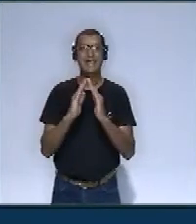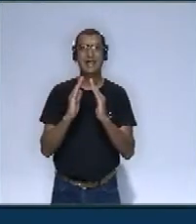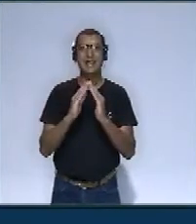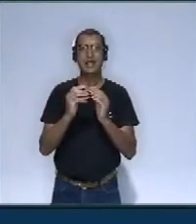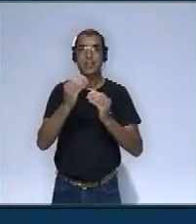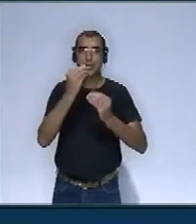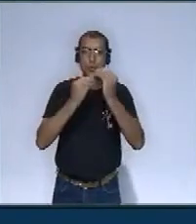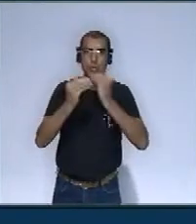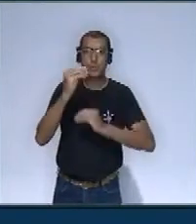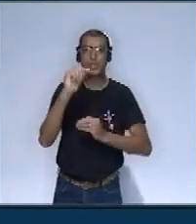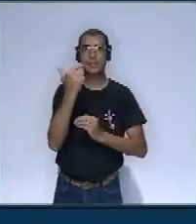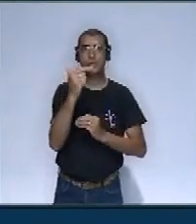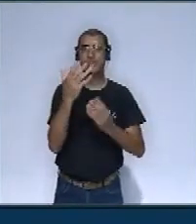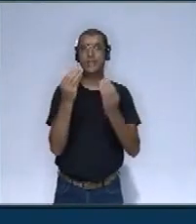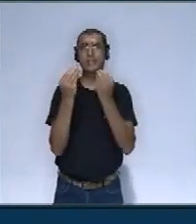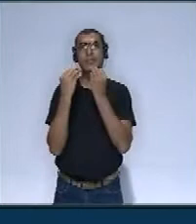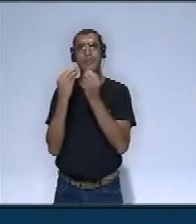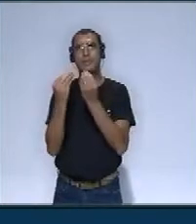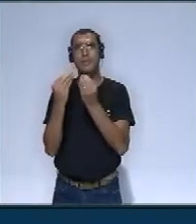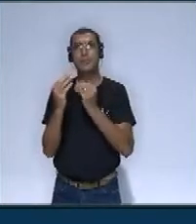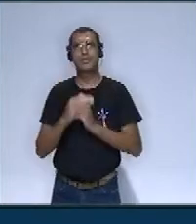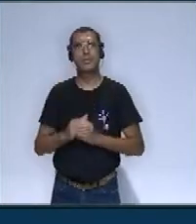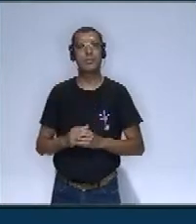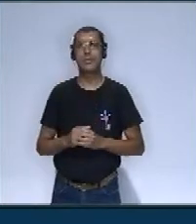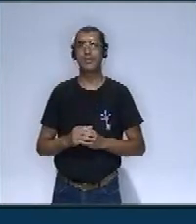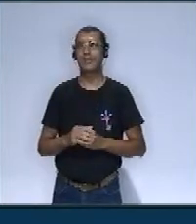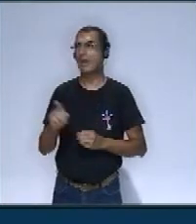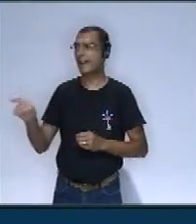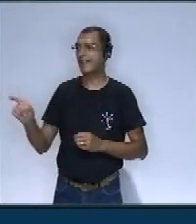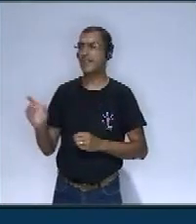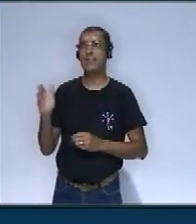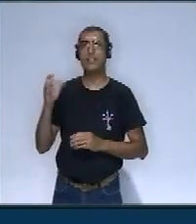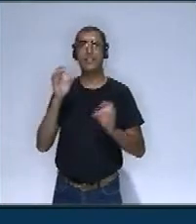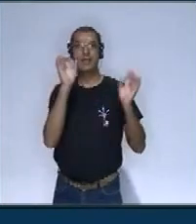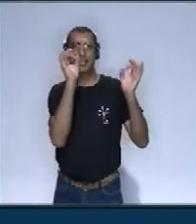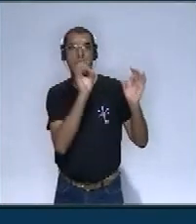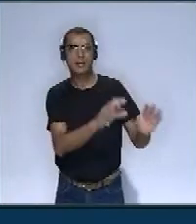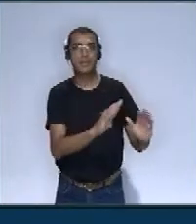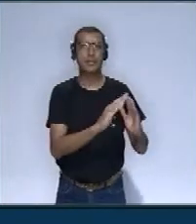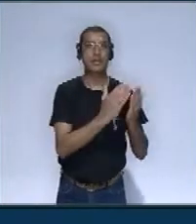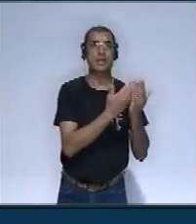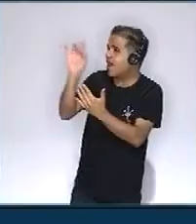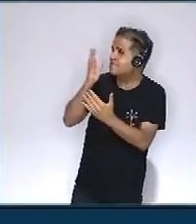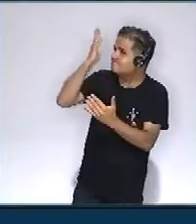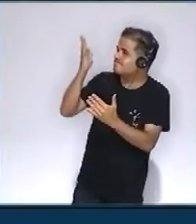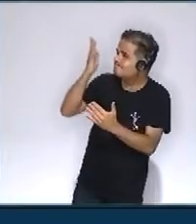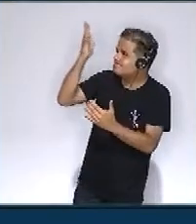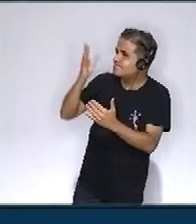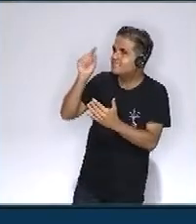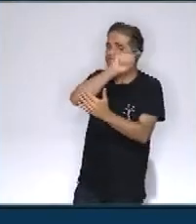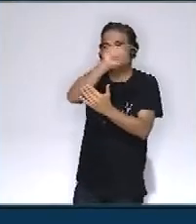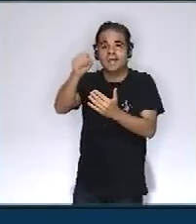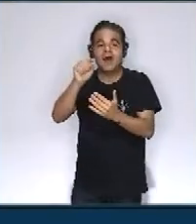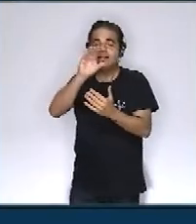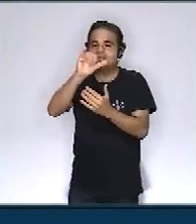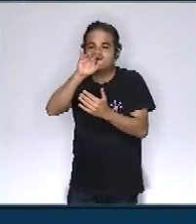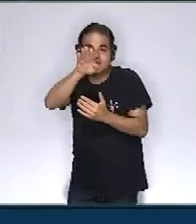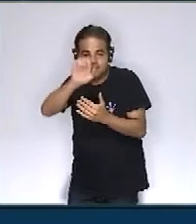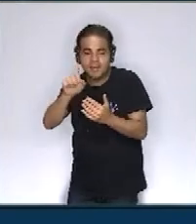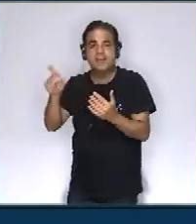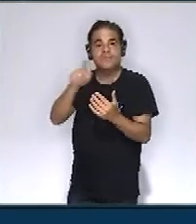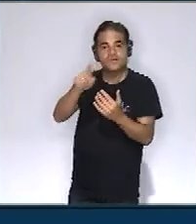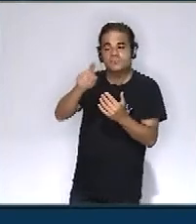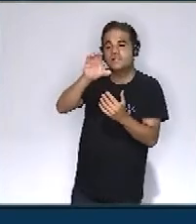Essa pergunta não deveria ser feita para nenhum jovem. É uma coisa que a nossa sociedade precisa combater mais do que nunca.